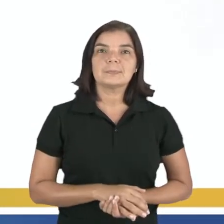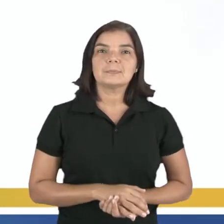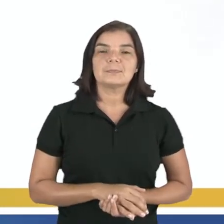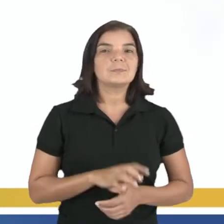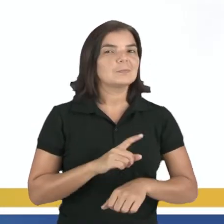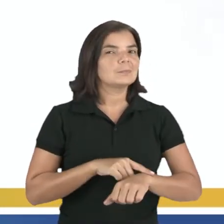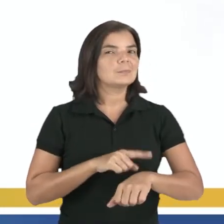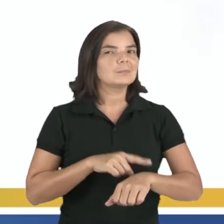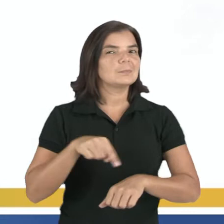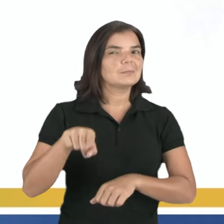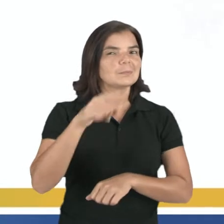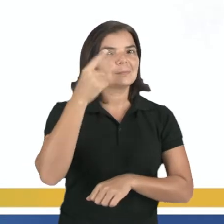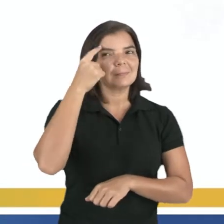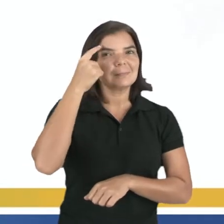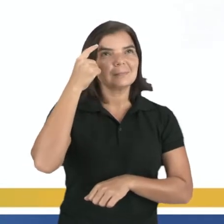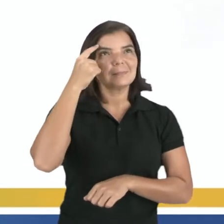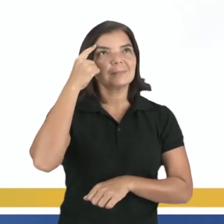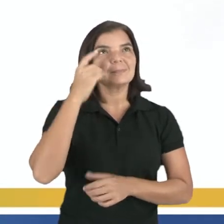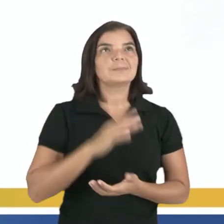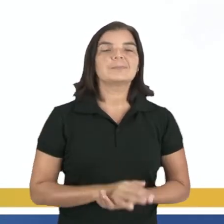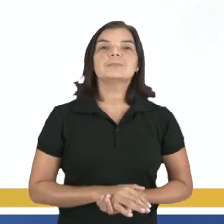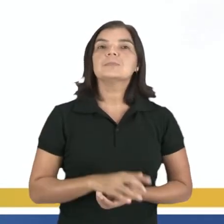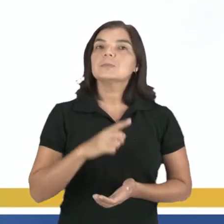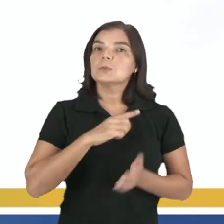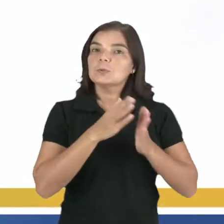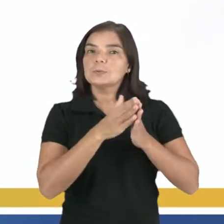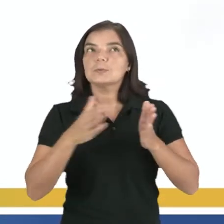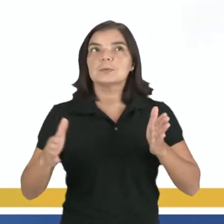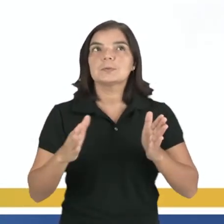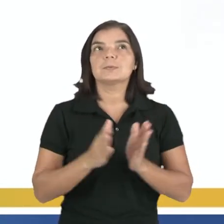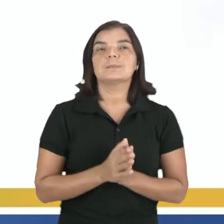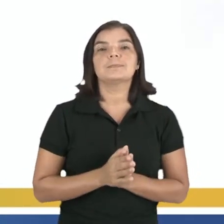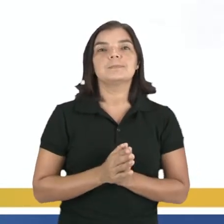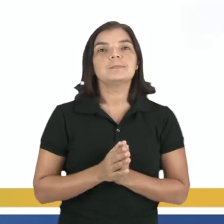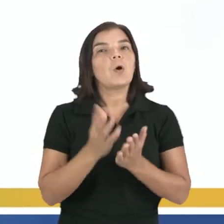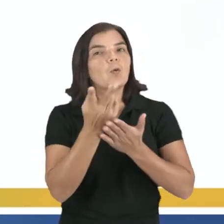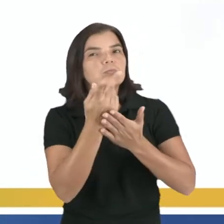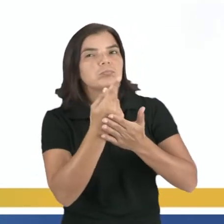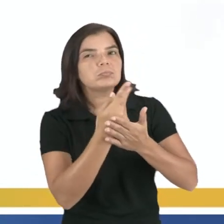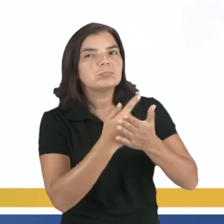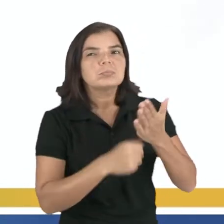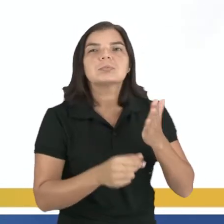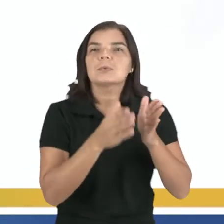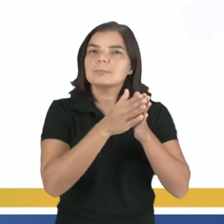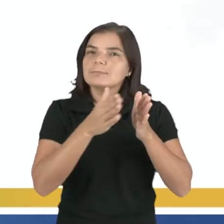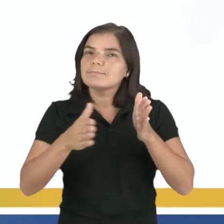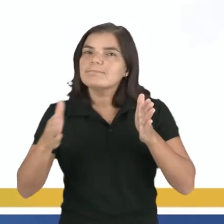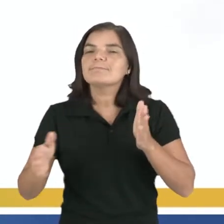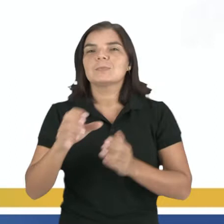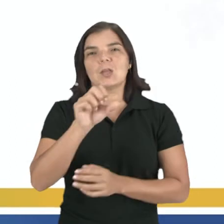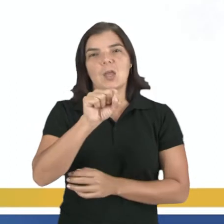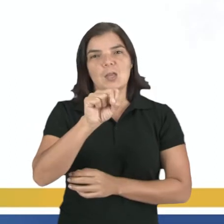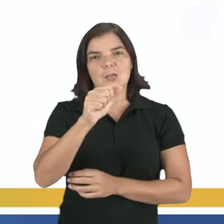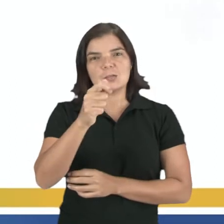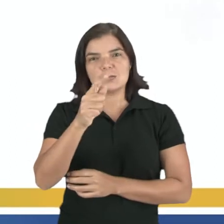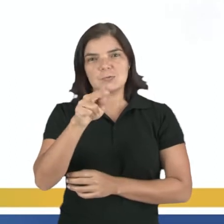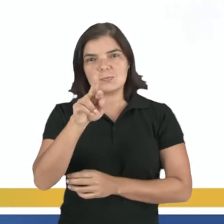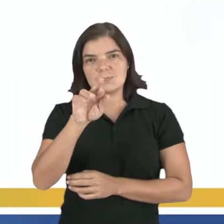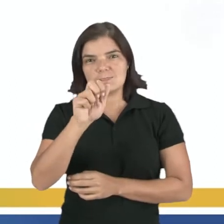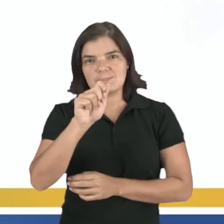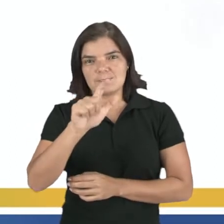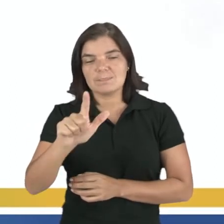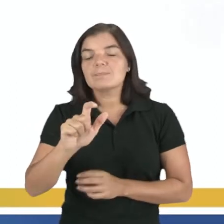tempinho para você pensar aí, né? Eu tenho os elementos de sequência, tenho aí o desenho que representa essa sequência, a famosa espiral. E aí como é